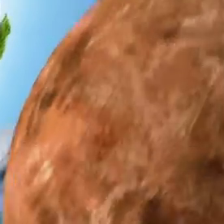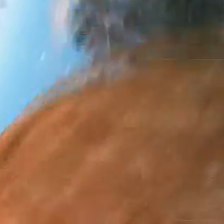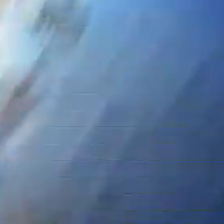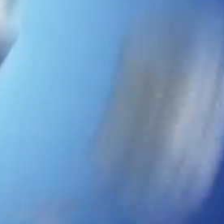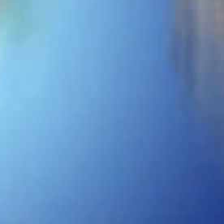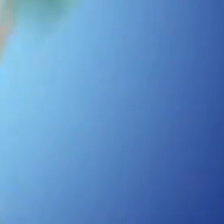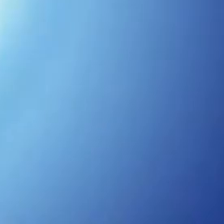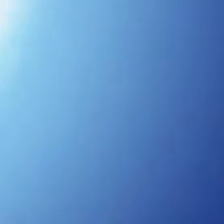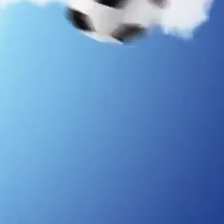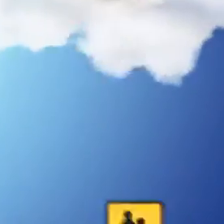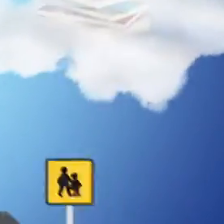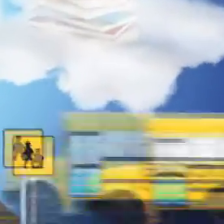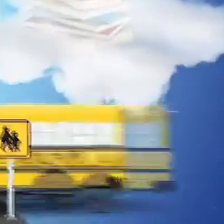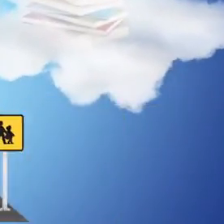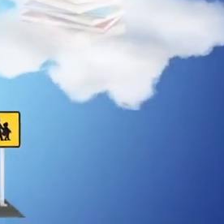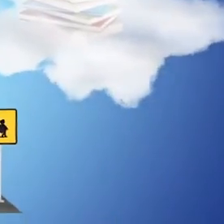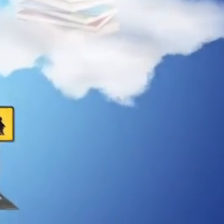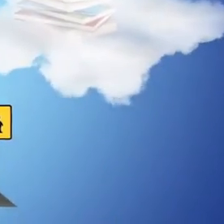o